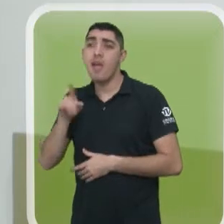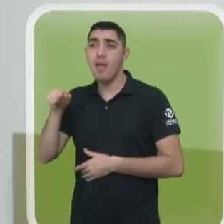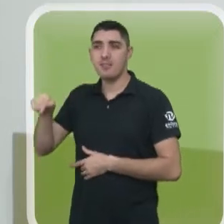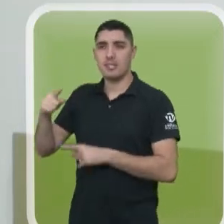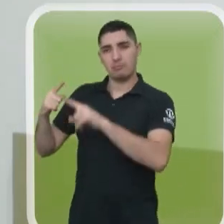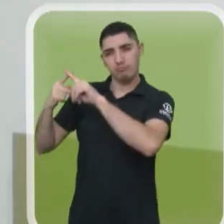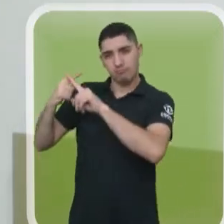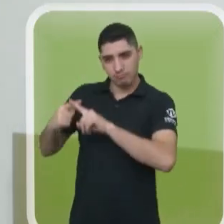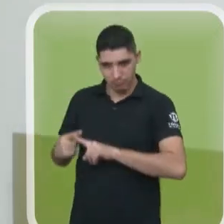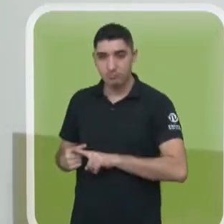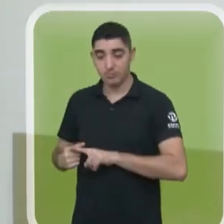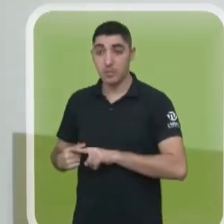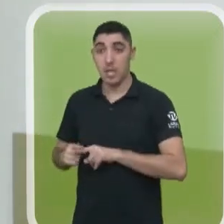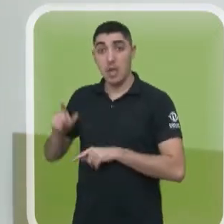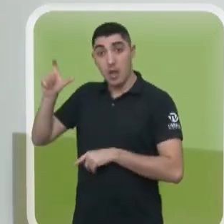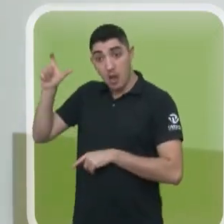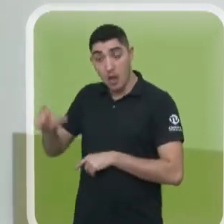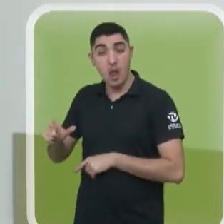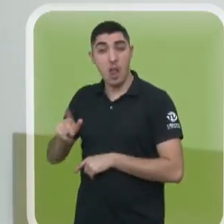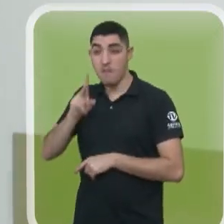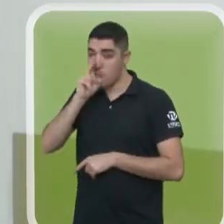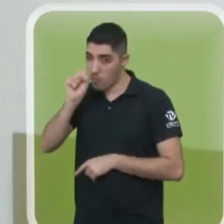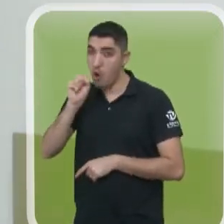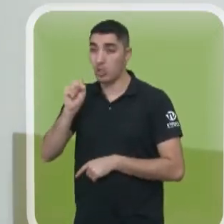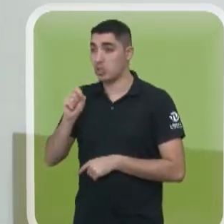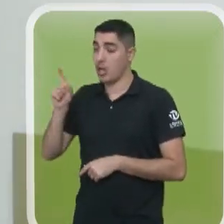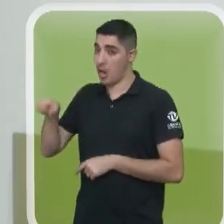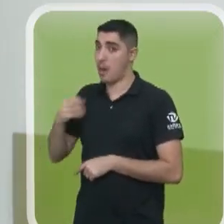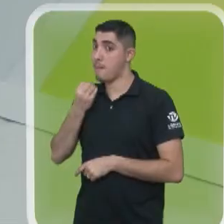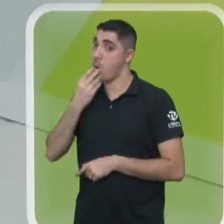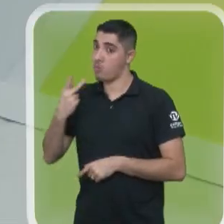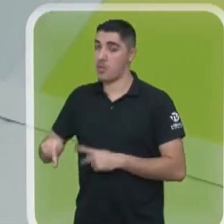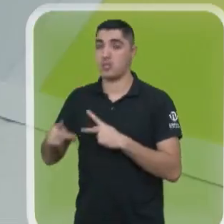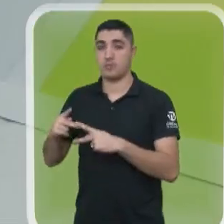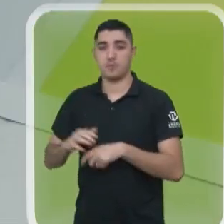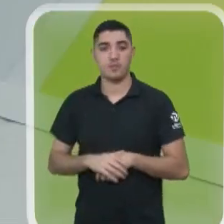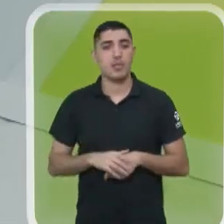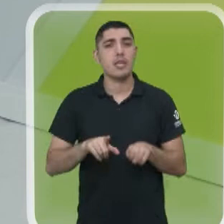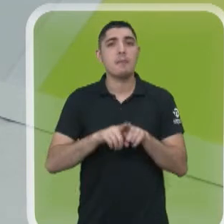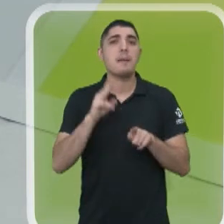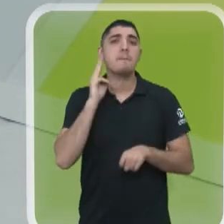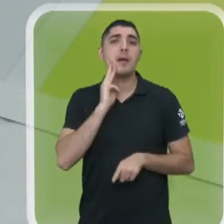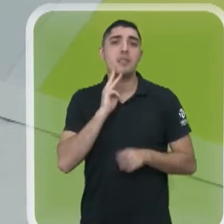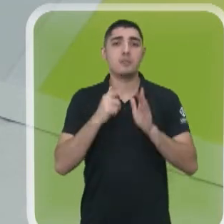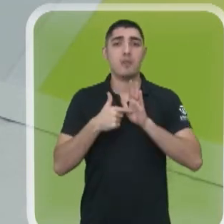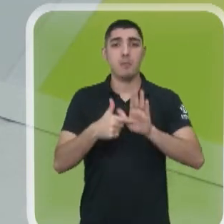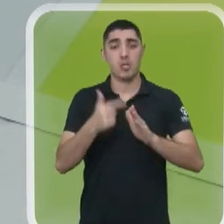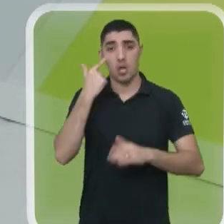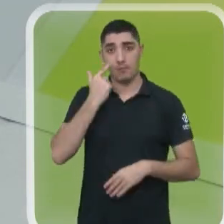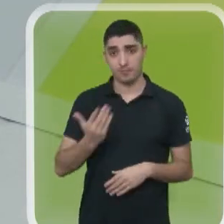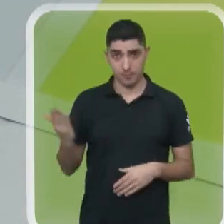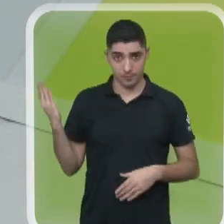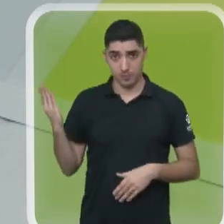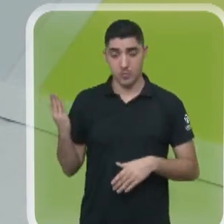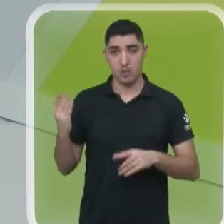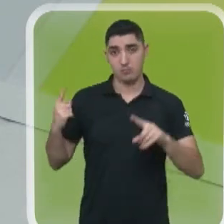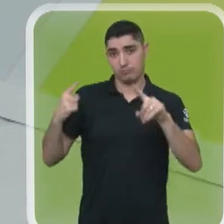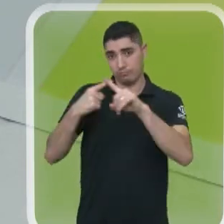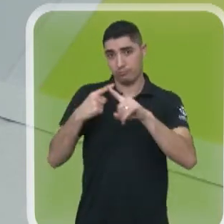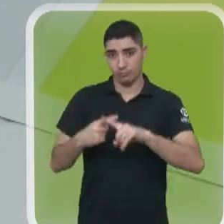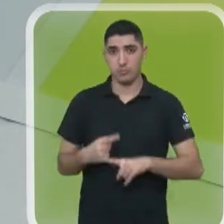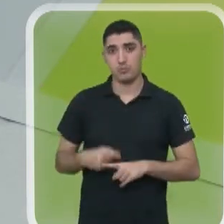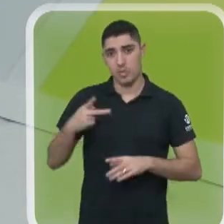competição e é um ponto forte é dos sonhos é uma arma forte de São José Mateus vai colocar aqui na tela para a gente a relação de jogos da equipe do